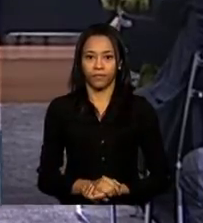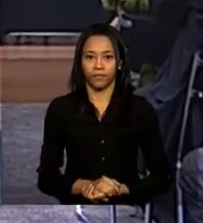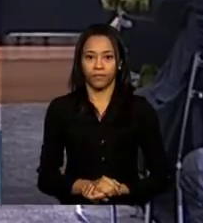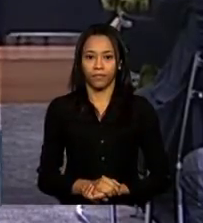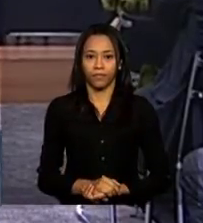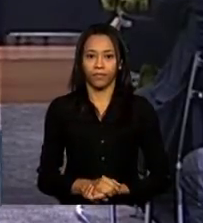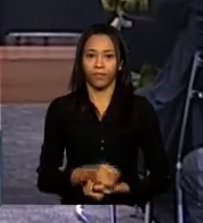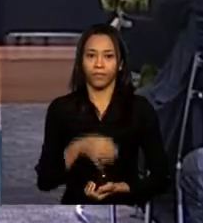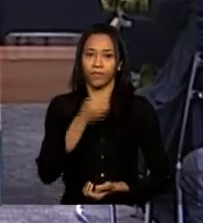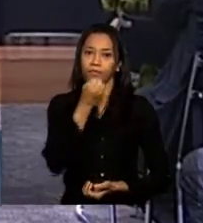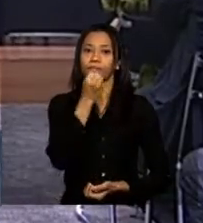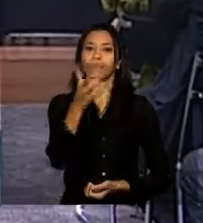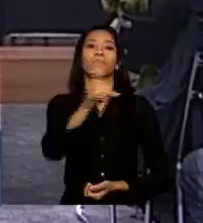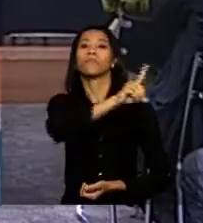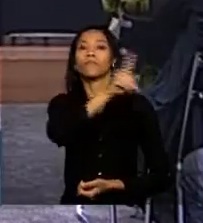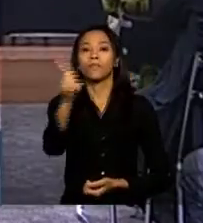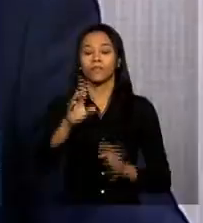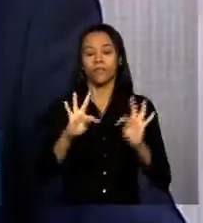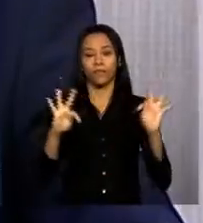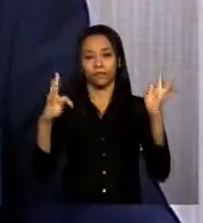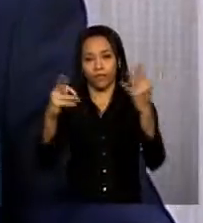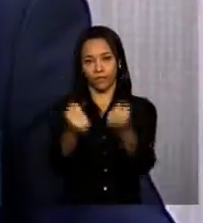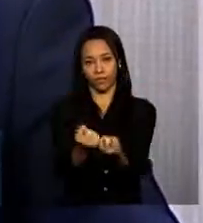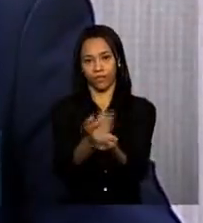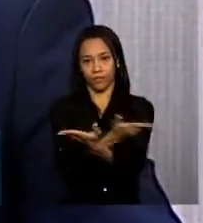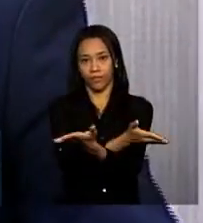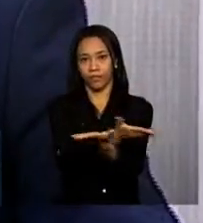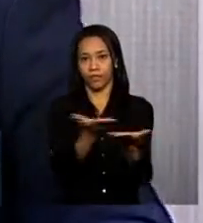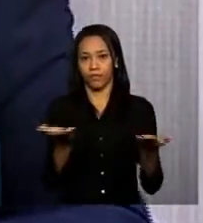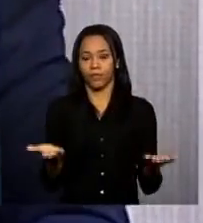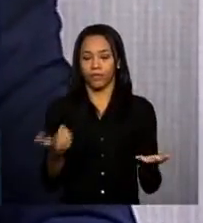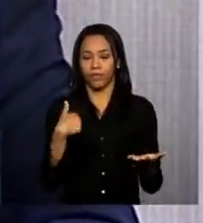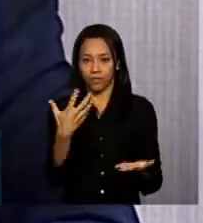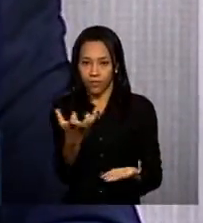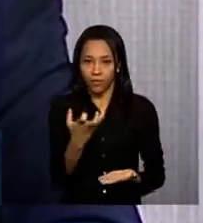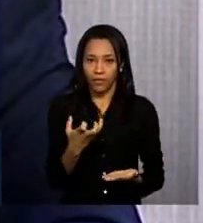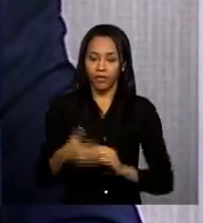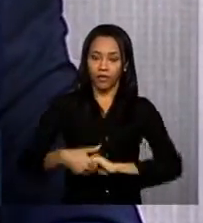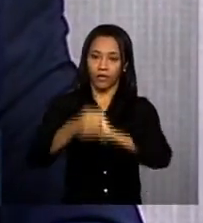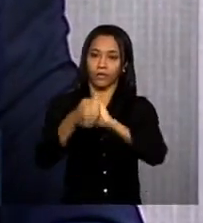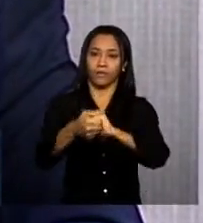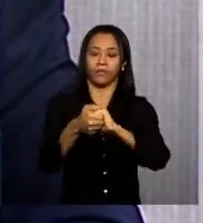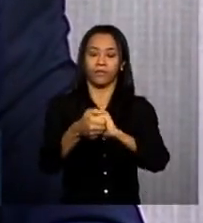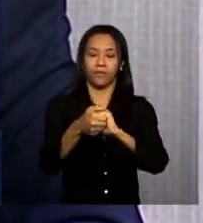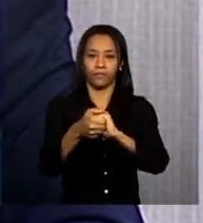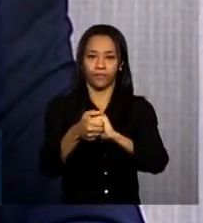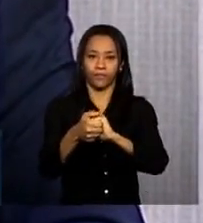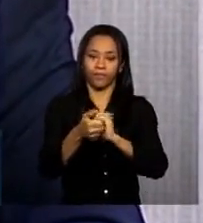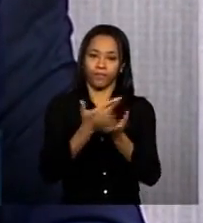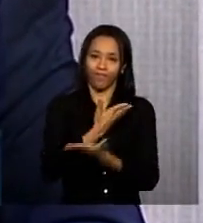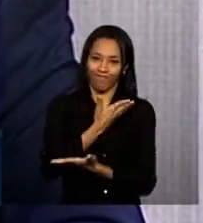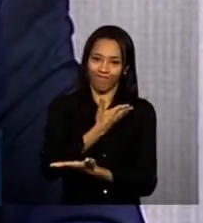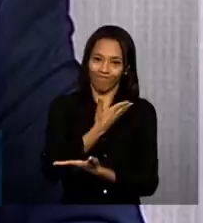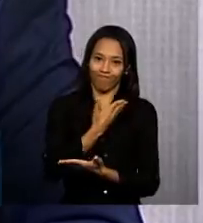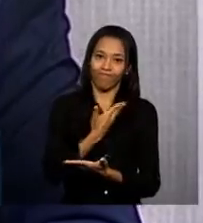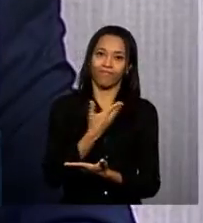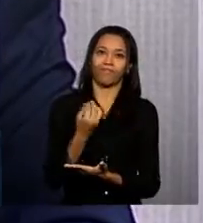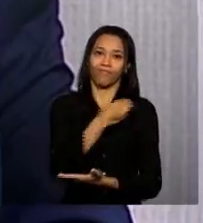Bom dia a todos, a todas. Eu queria cumprimentar minha companheira Ideli